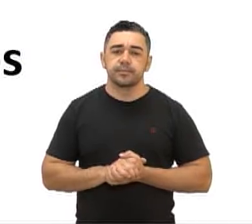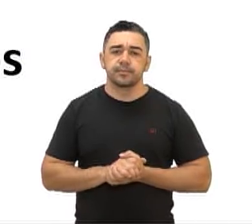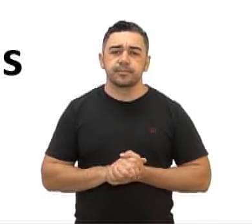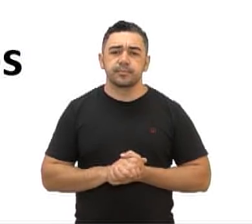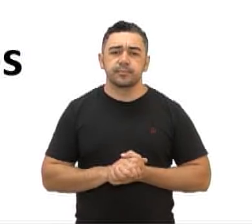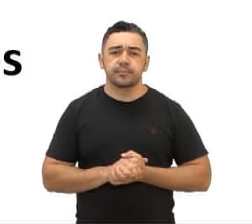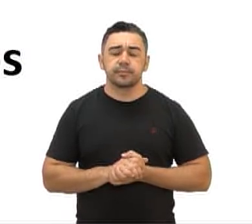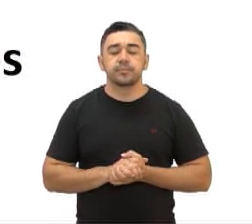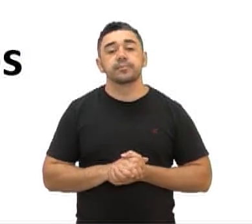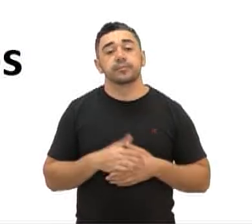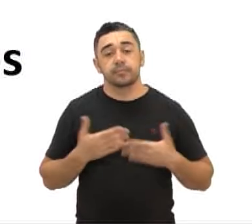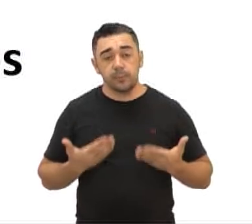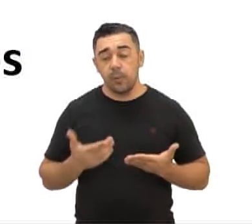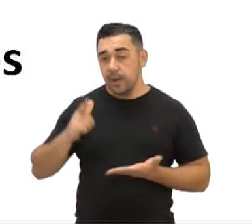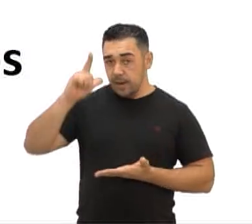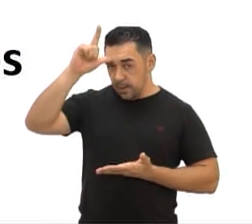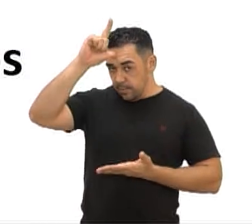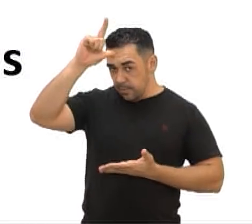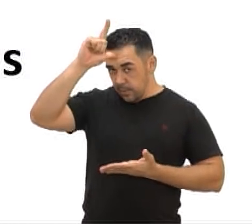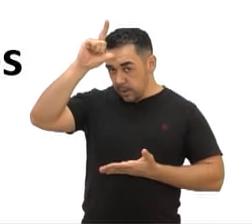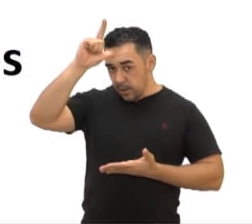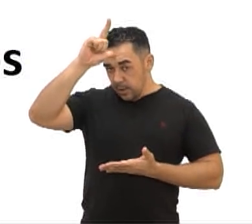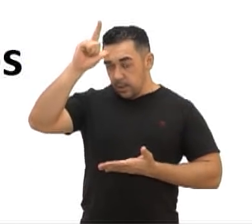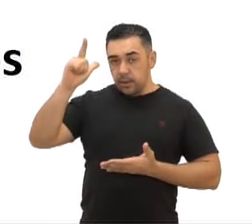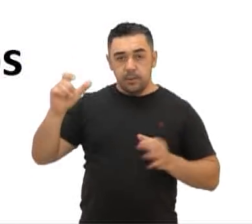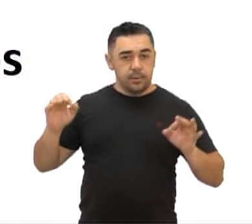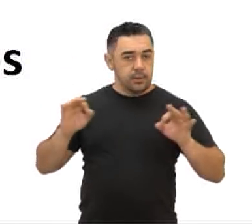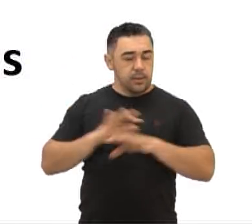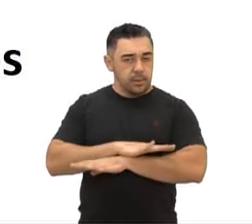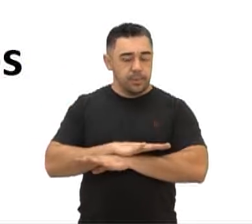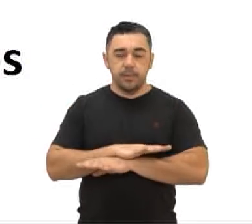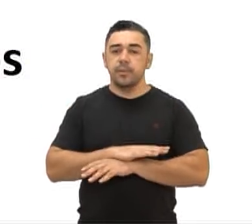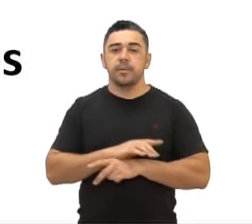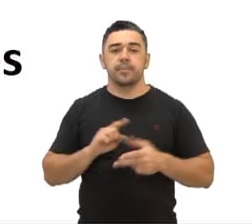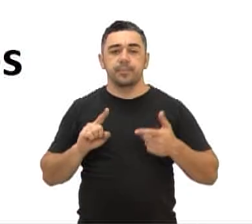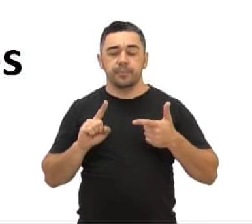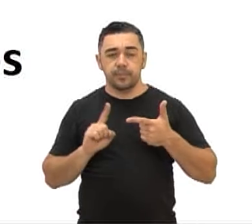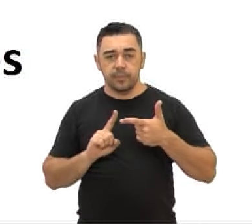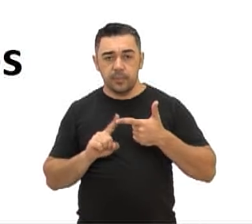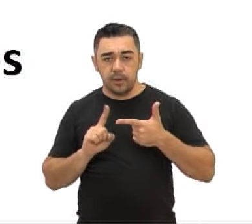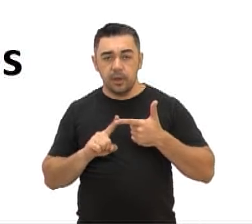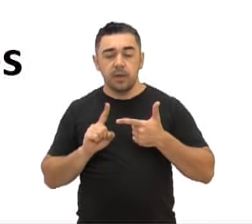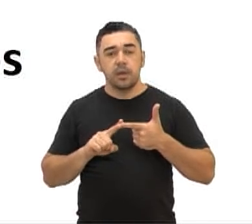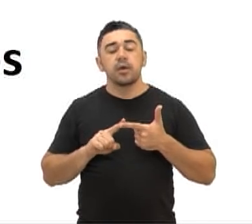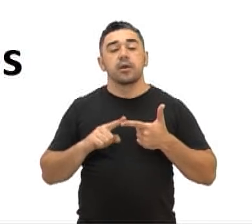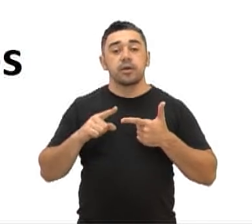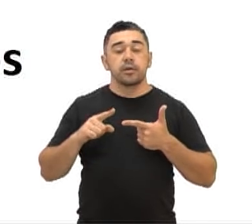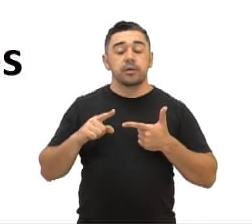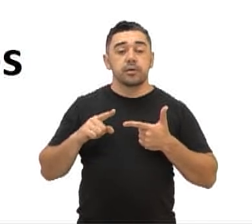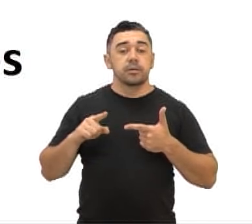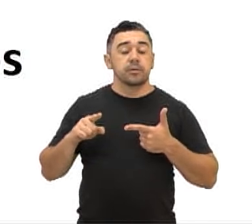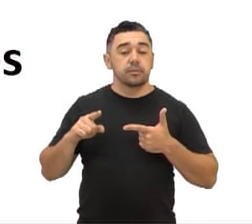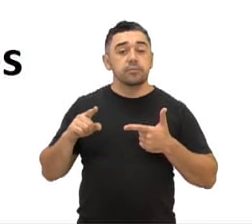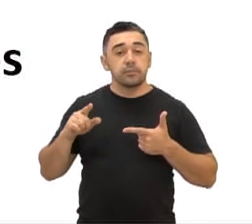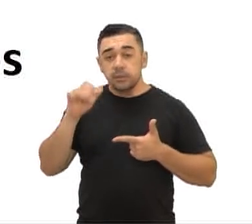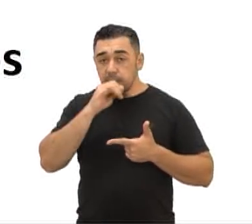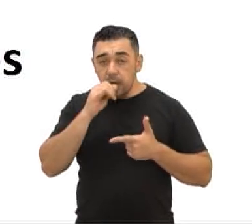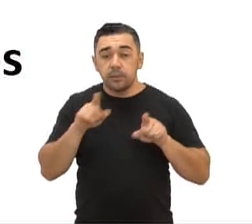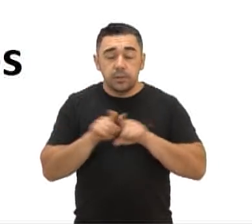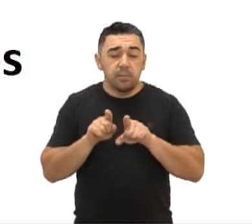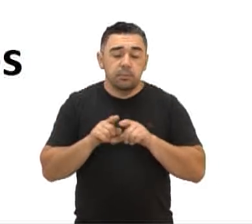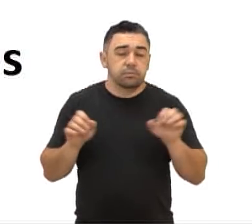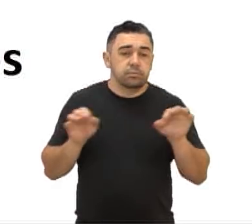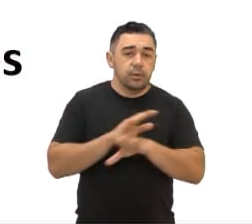com a rendição da Alemanha e a rendição da Itália, o Japão seguiu na guerra contra os aliados. Então